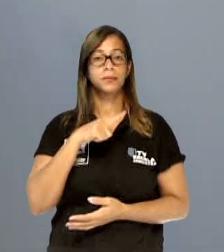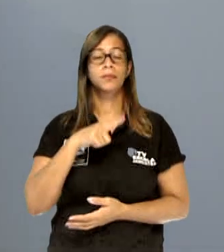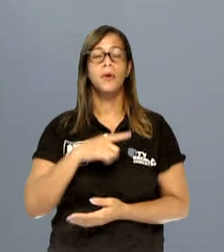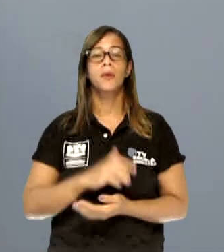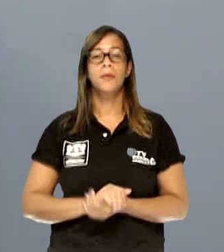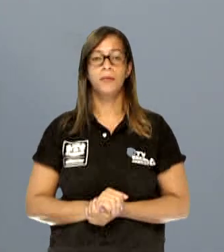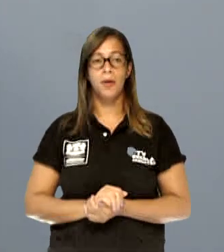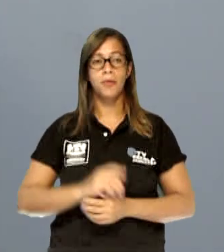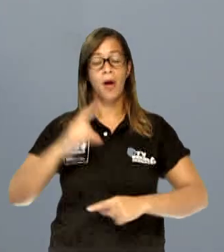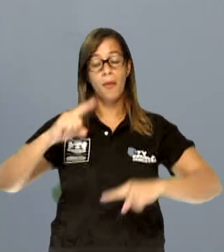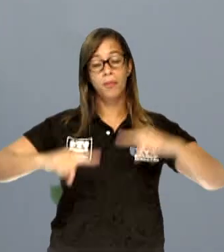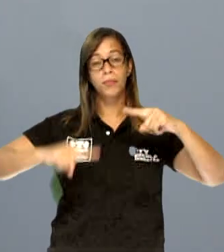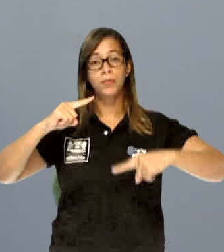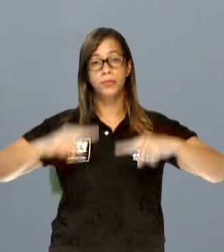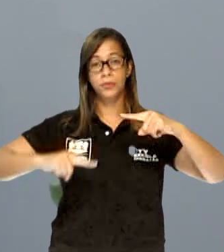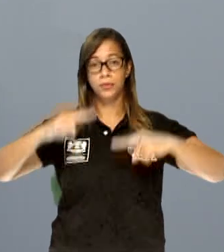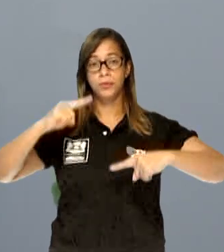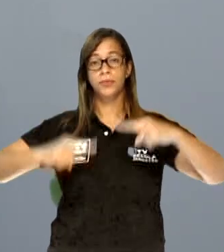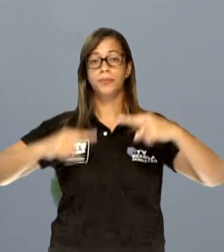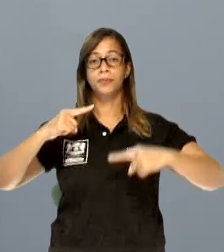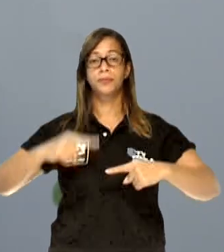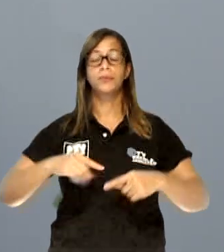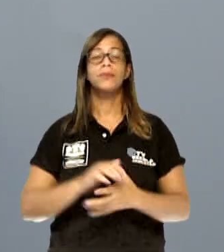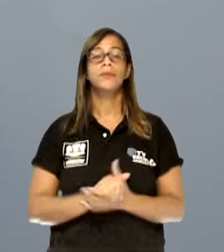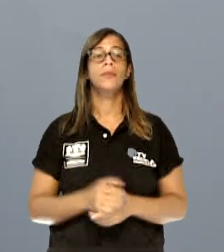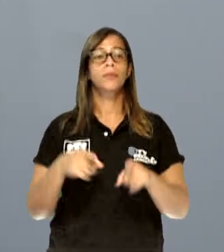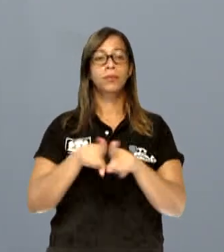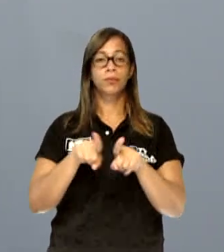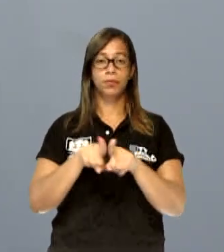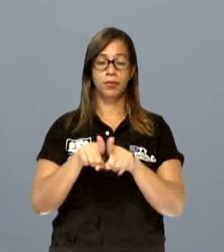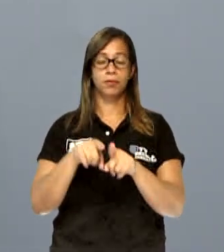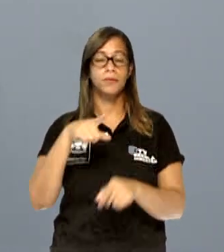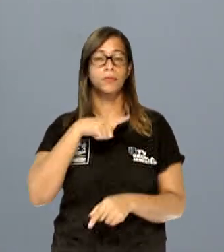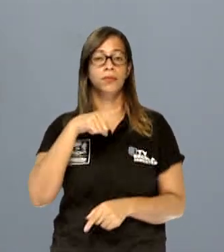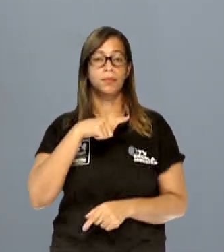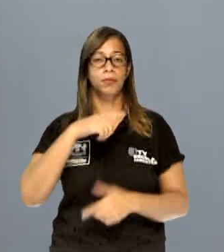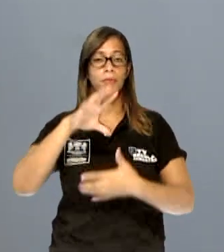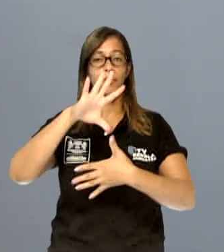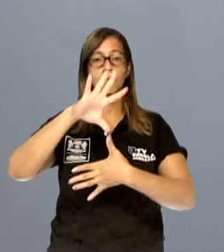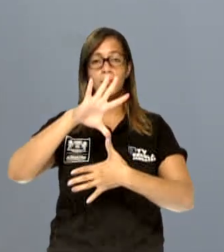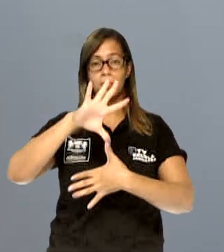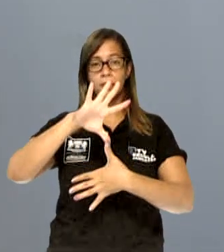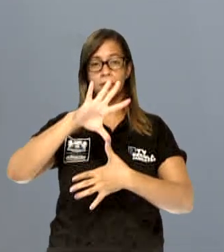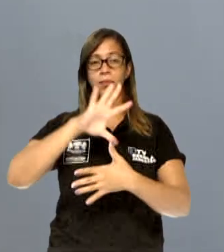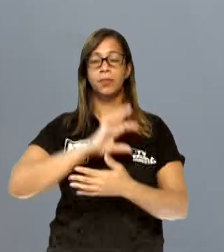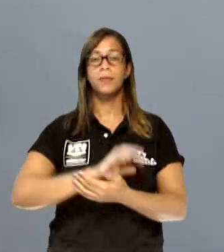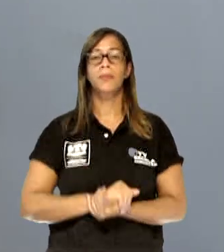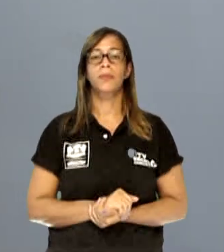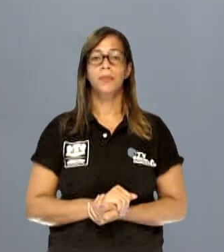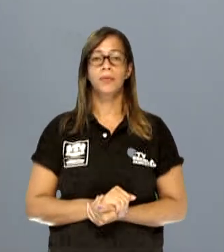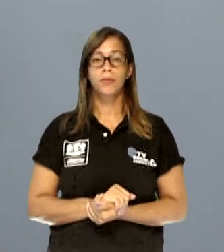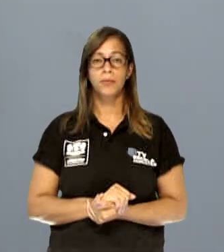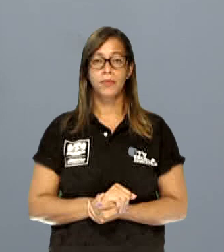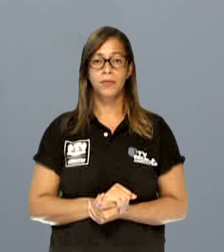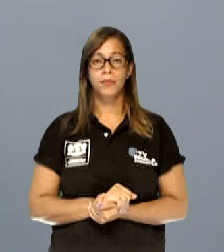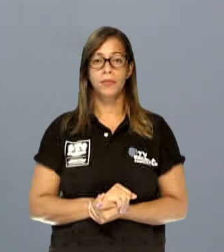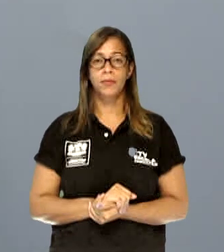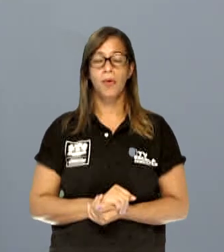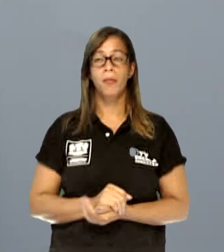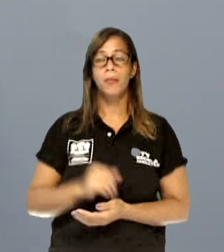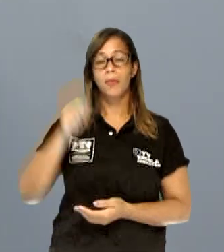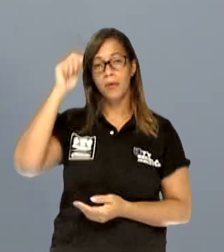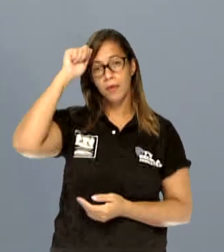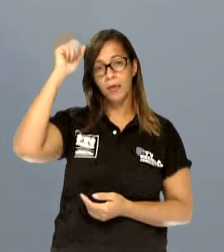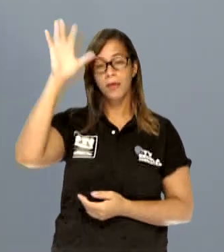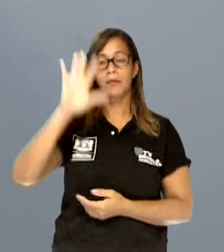da África e aqui em amarelo vocês podem ver aí onde está localizada a África.